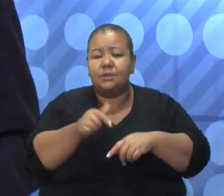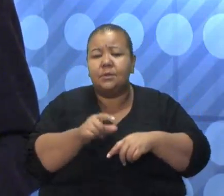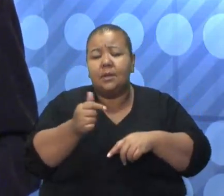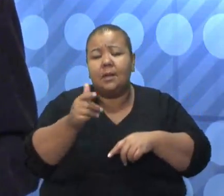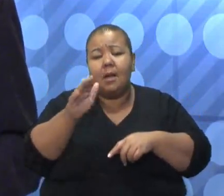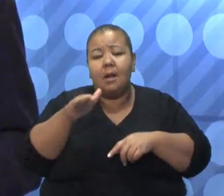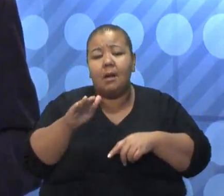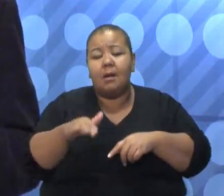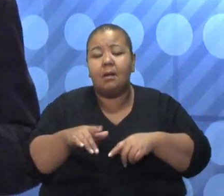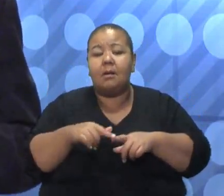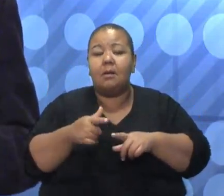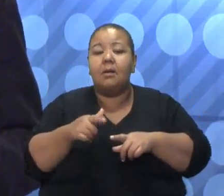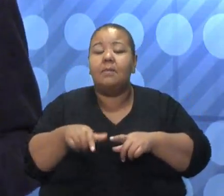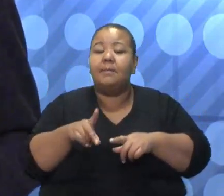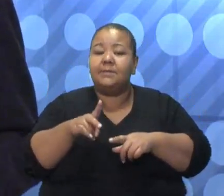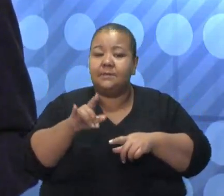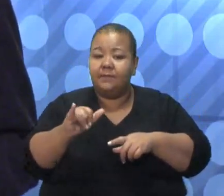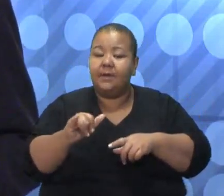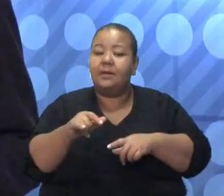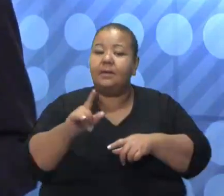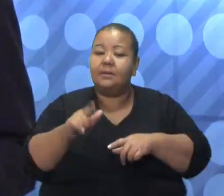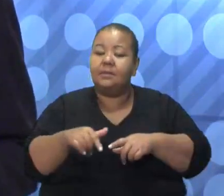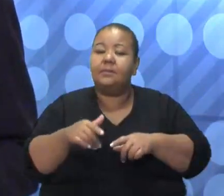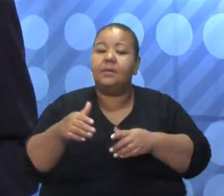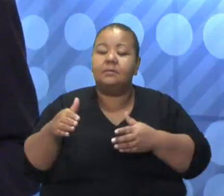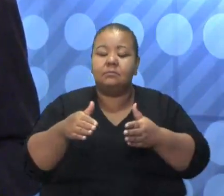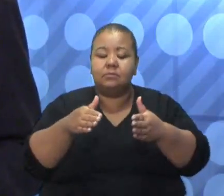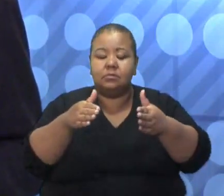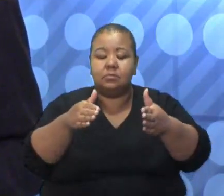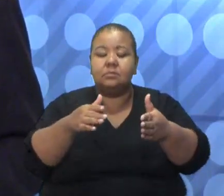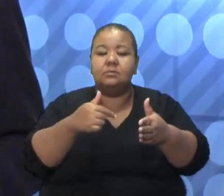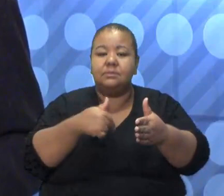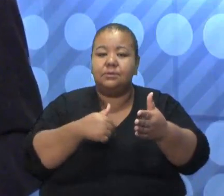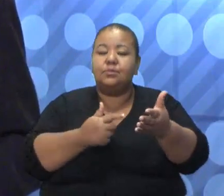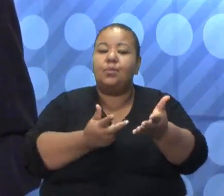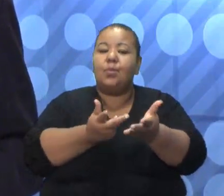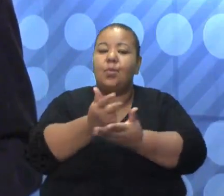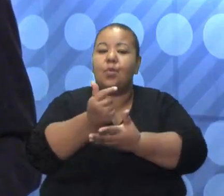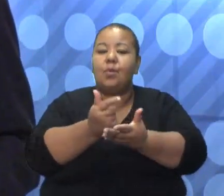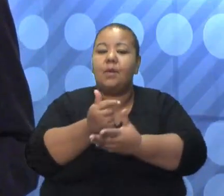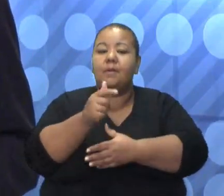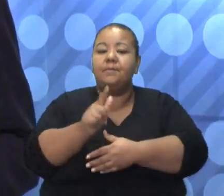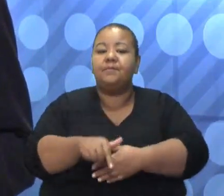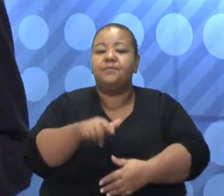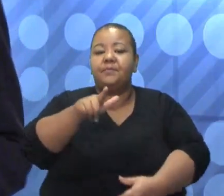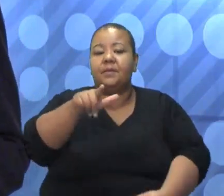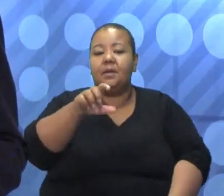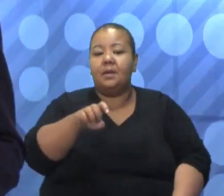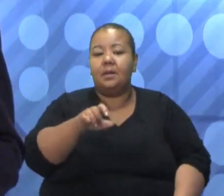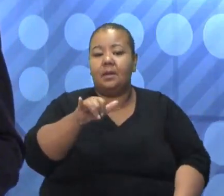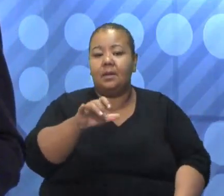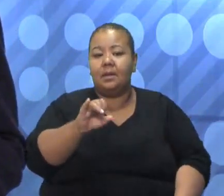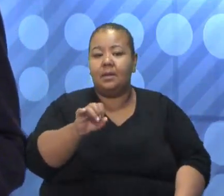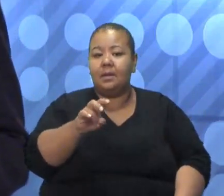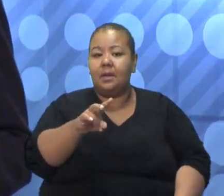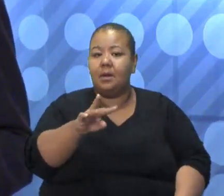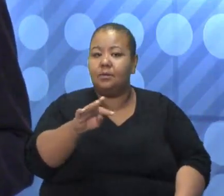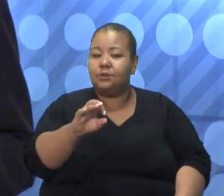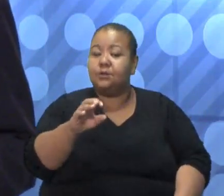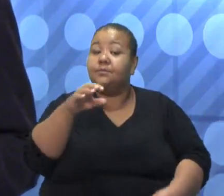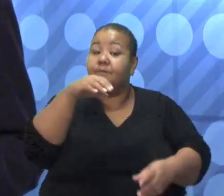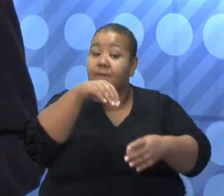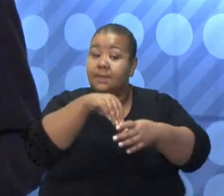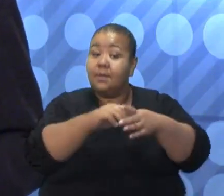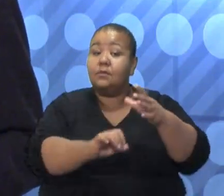agregado, mas que vão compor todo o caminho para eu fazer a minha compra. Isso se chama layout e não é diferente dentro de uma grande fábrica.